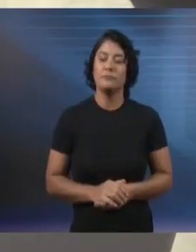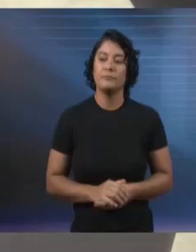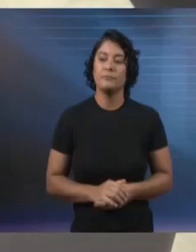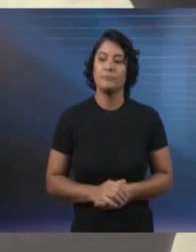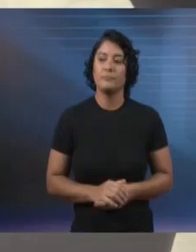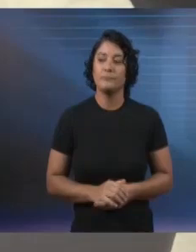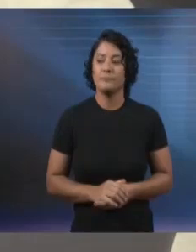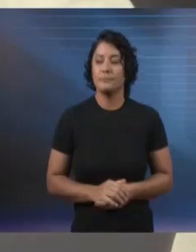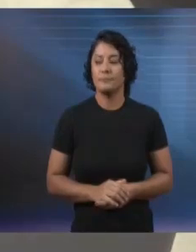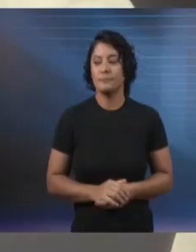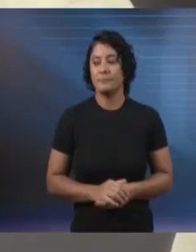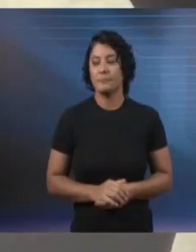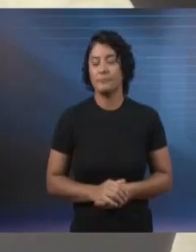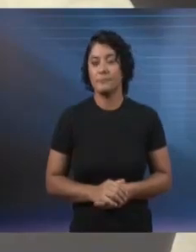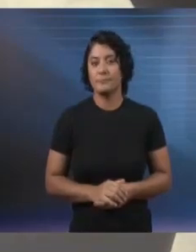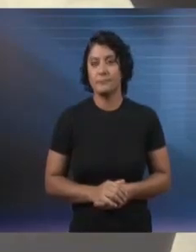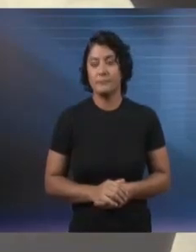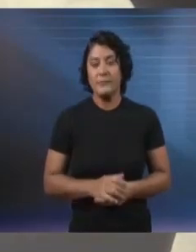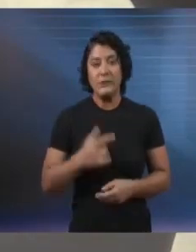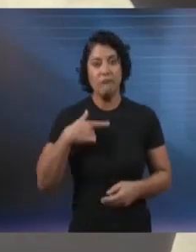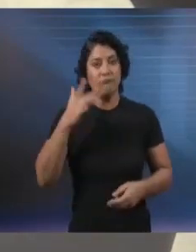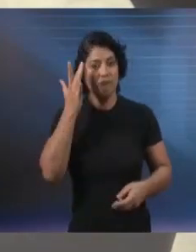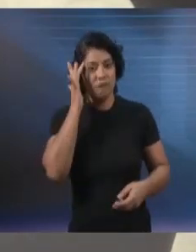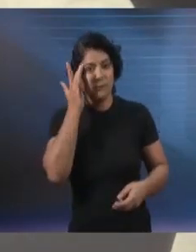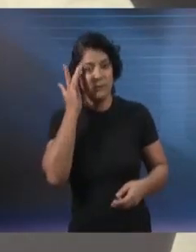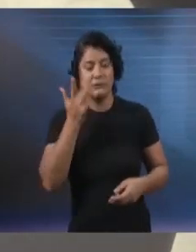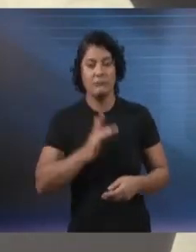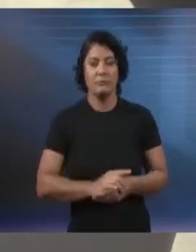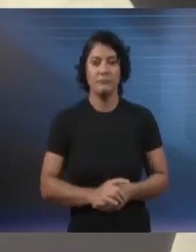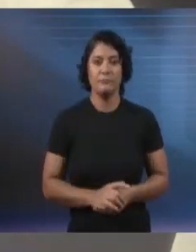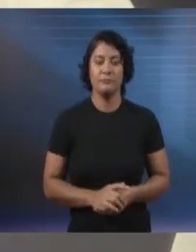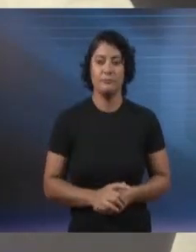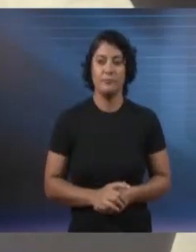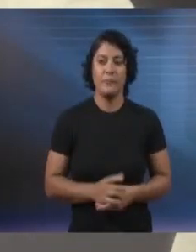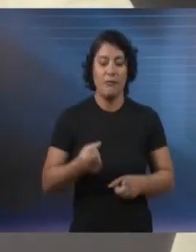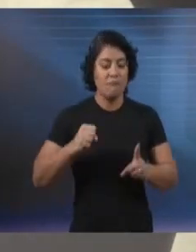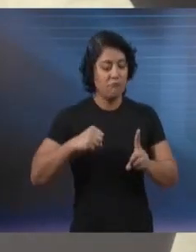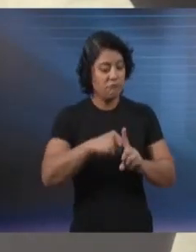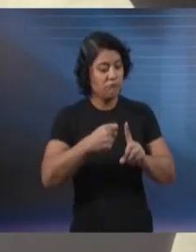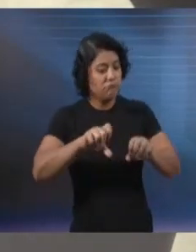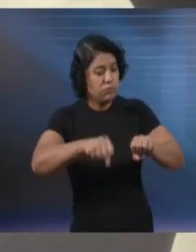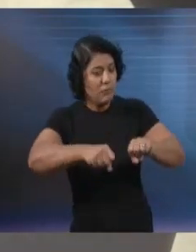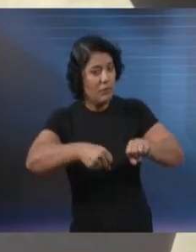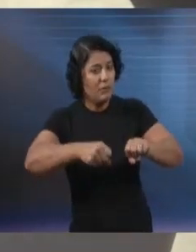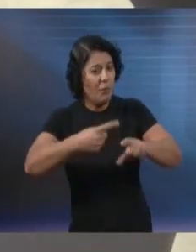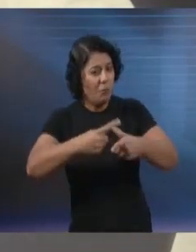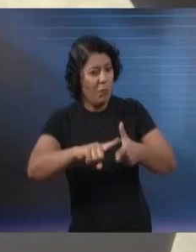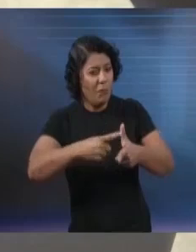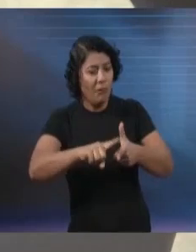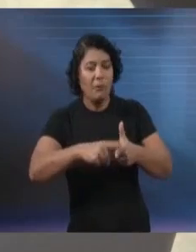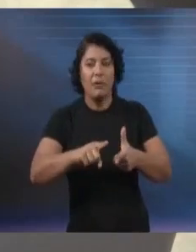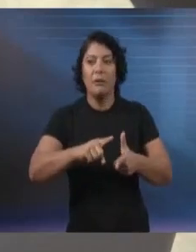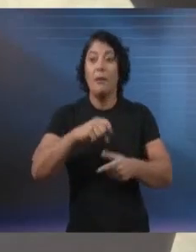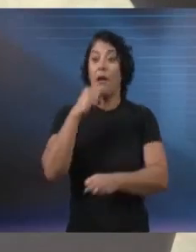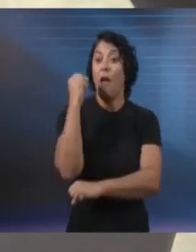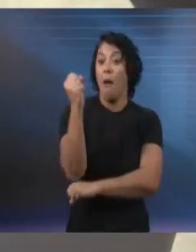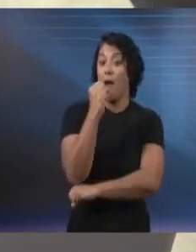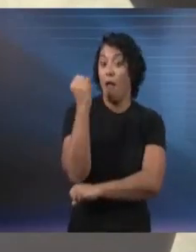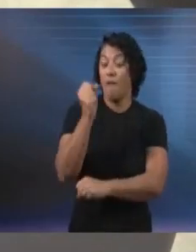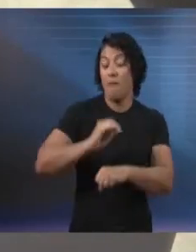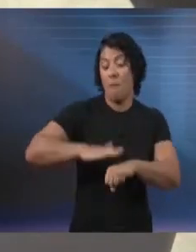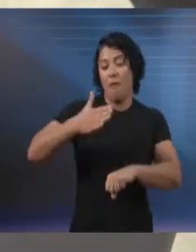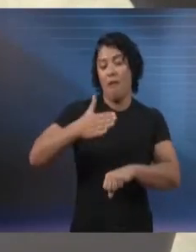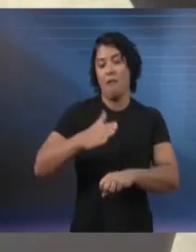Eu toco neste assunto porque acho os acidentes das motocicletas um dos problemas mais graves